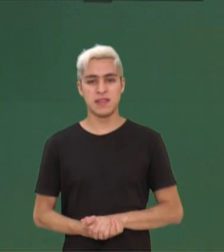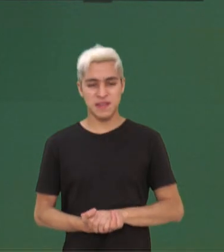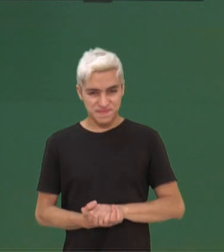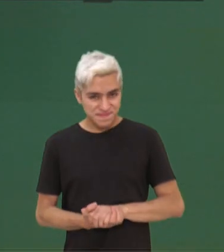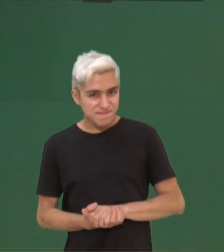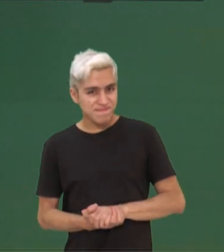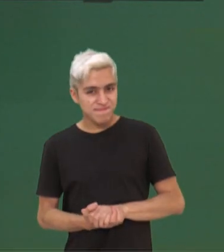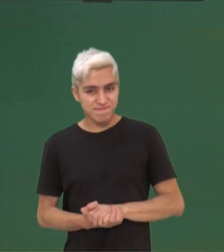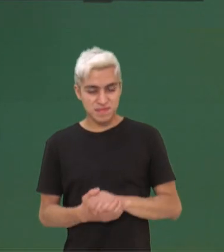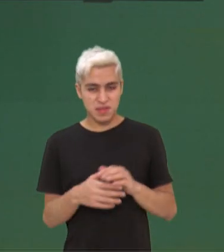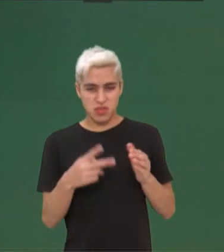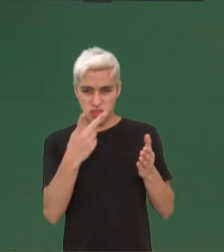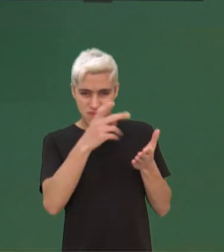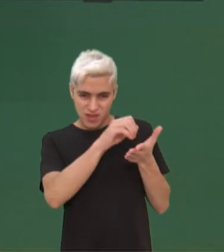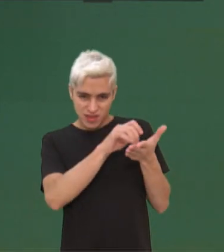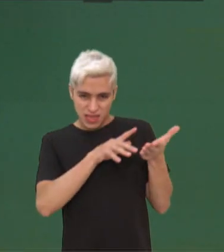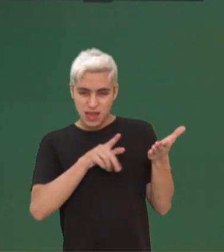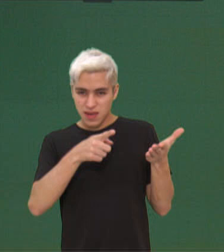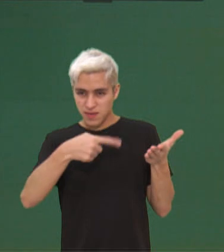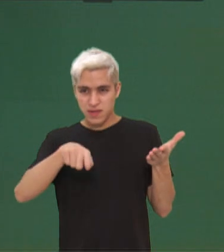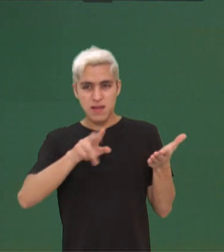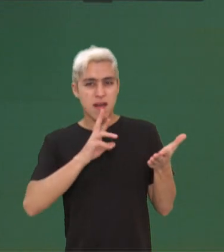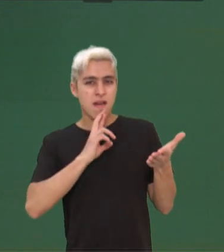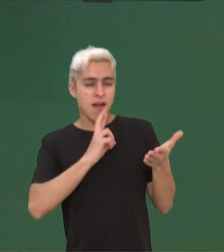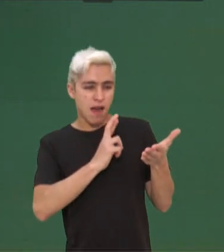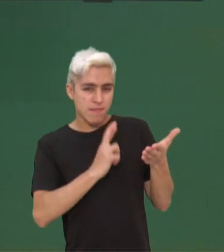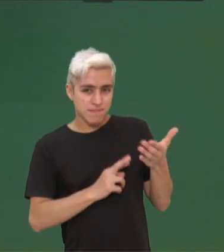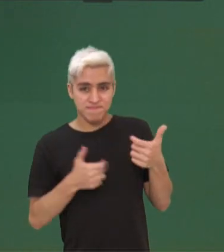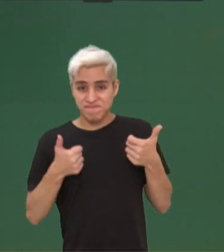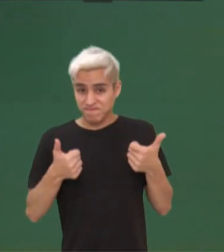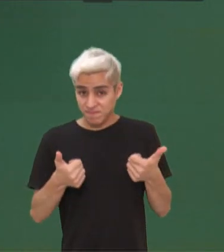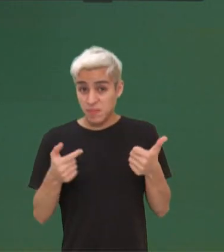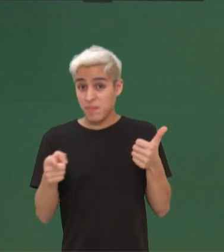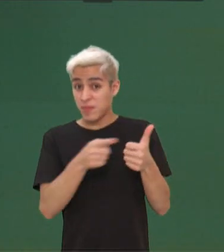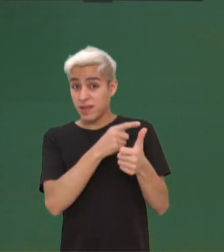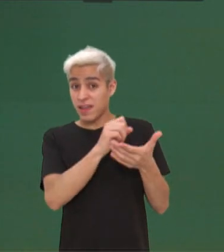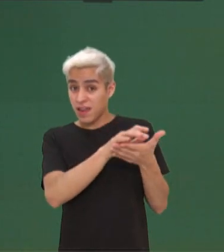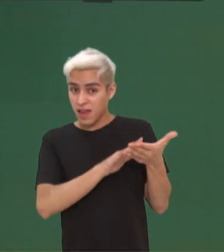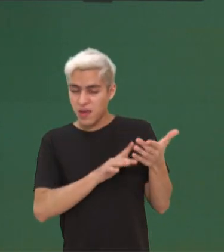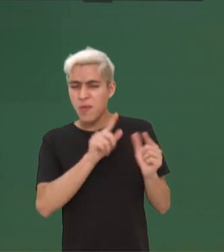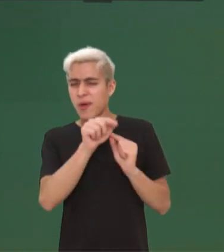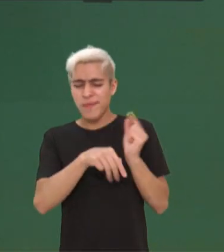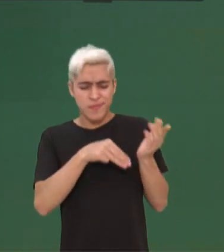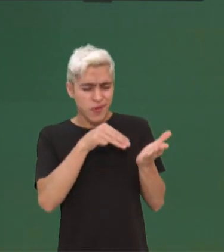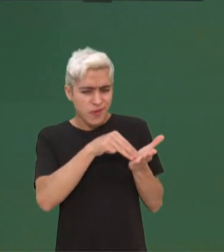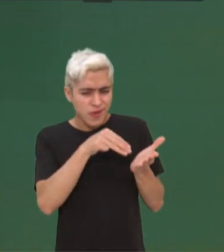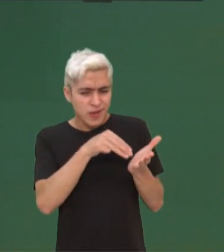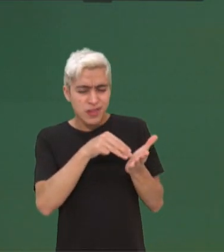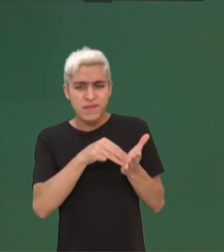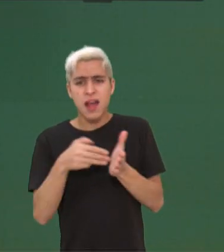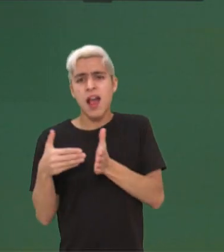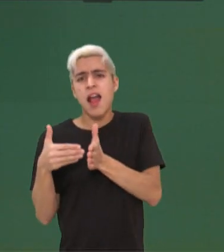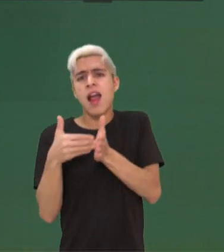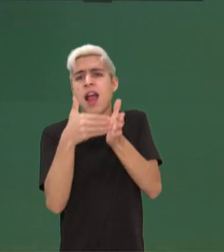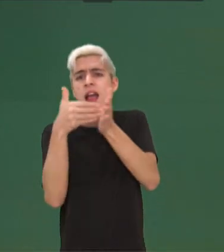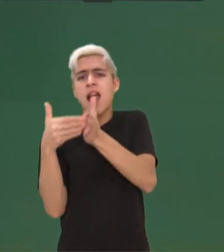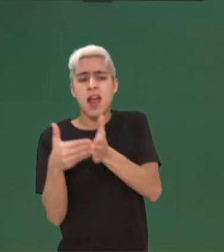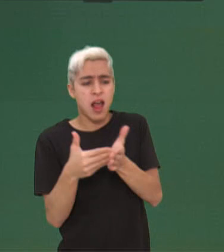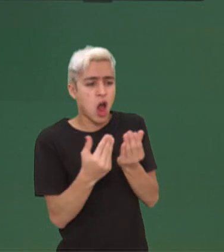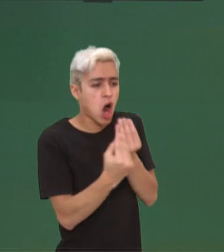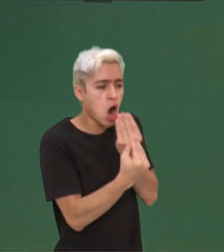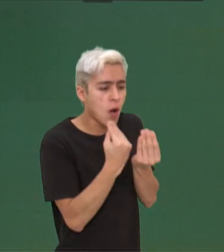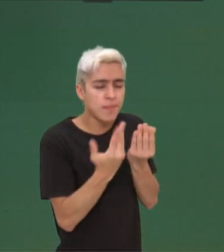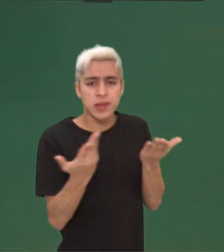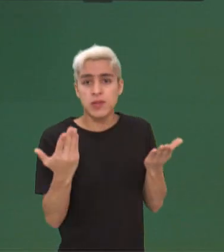Ficaram então os dois exercícios ali, duas perguntinhas para vocês pensarem. O primeiro ali, motivos que impedem o acesso a recursos alimentares no mundo. O que eu